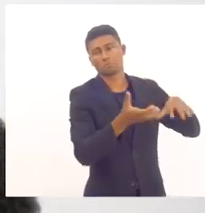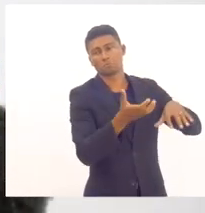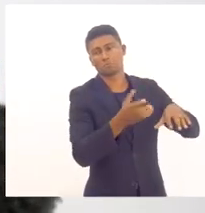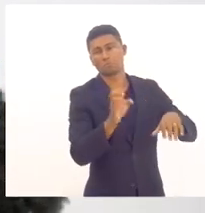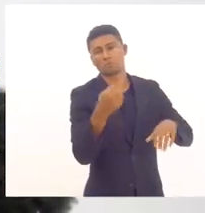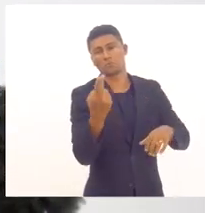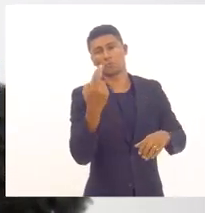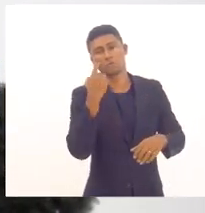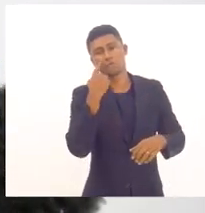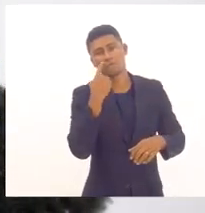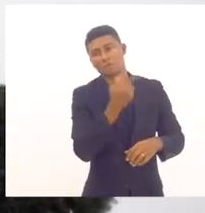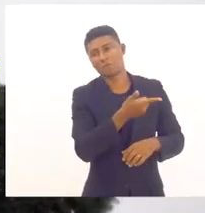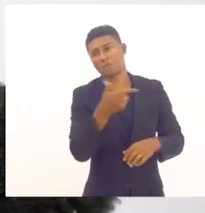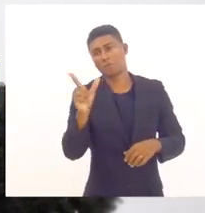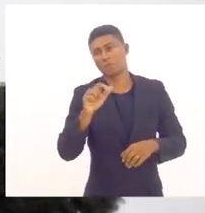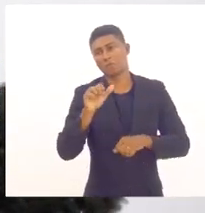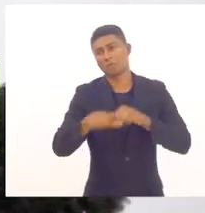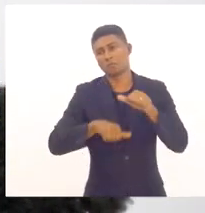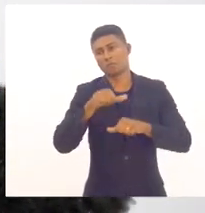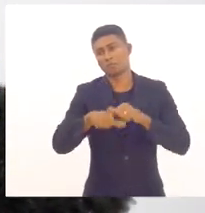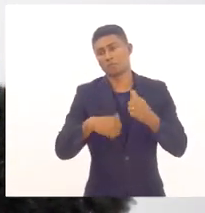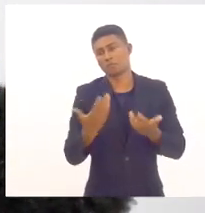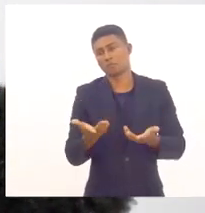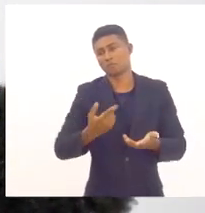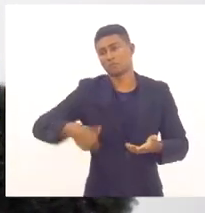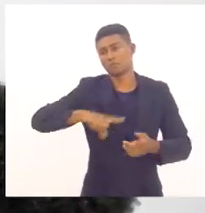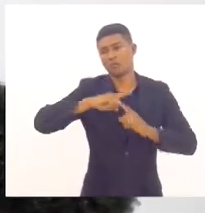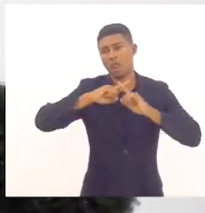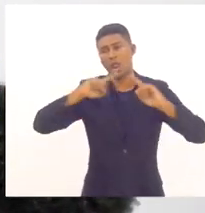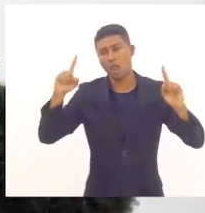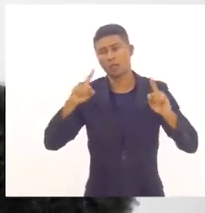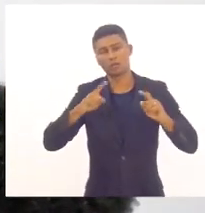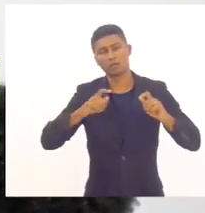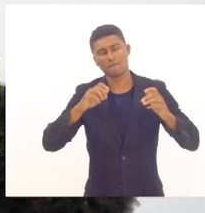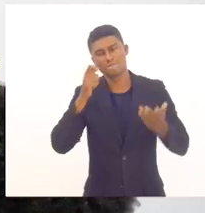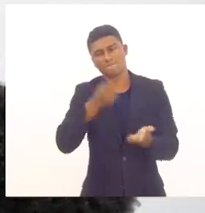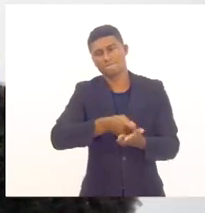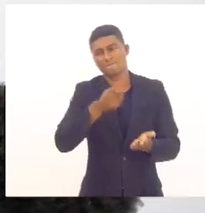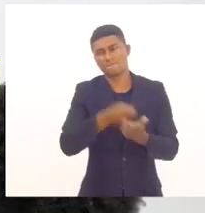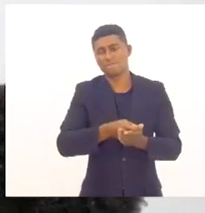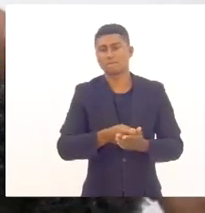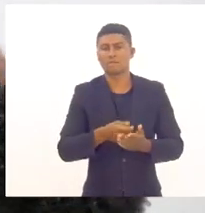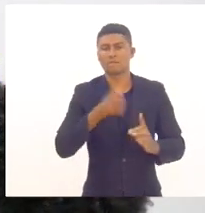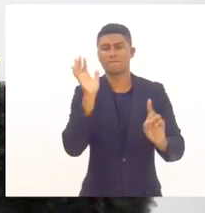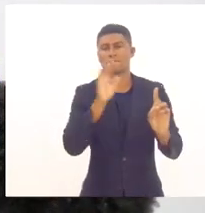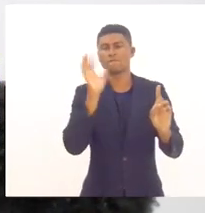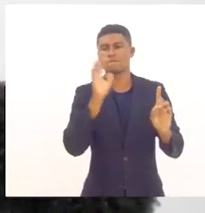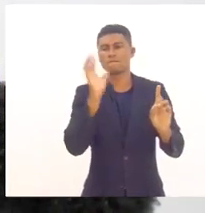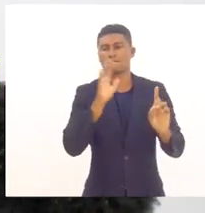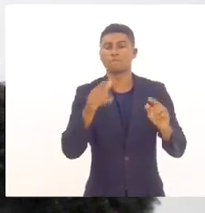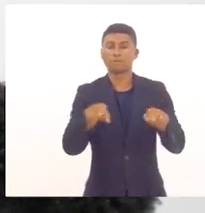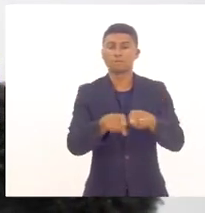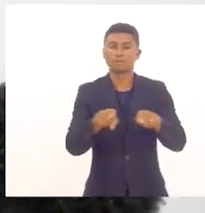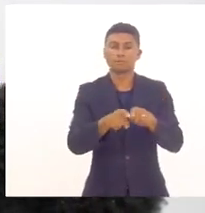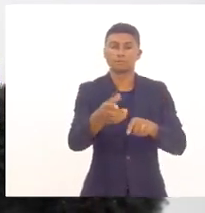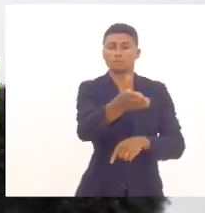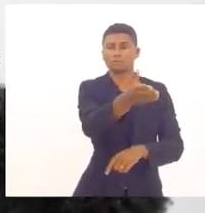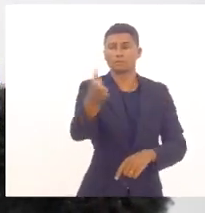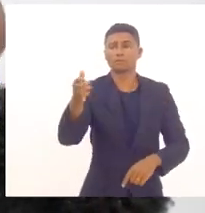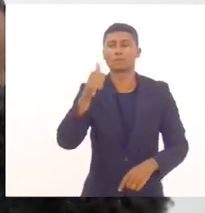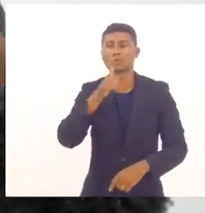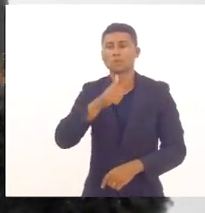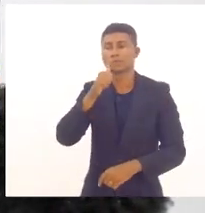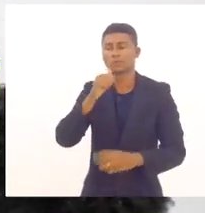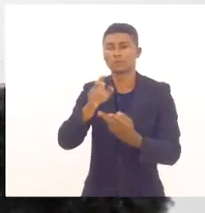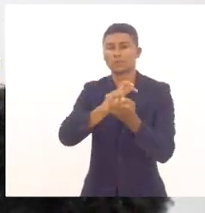então bota outro e vamos fazer barulho. Vamos fazer barulho. Eu queria chamar uma atenção também para vocês, mulheres. A capoeira